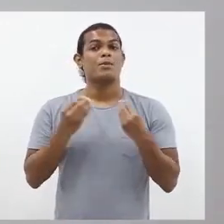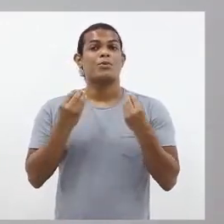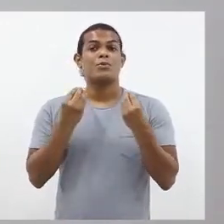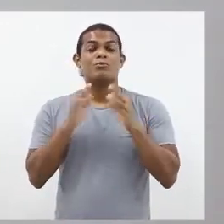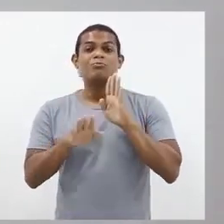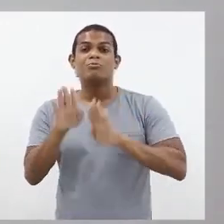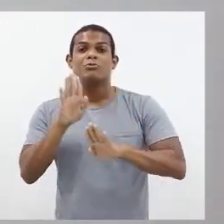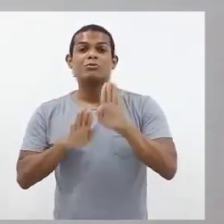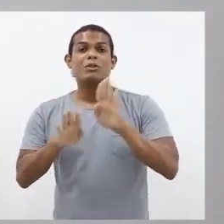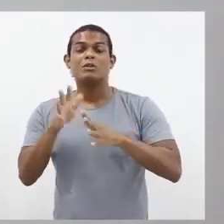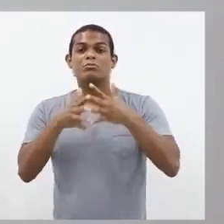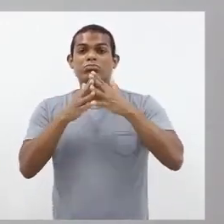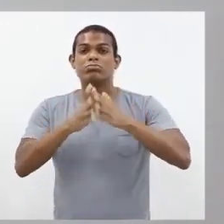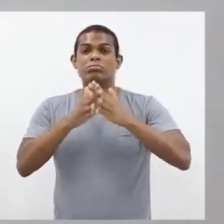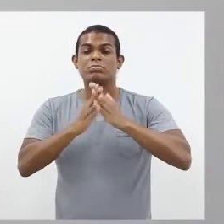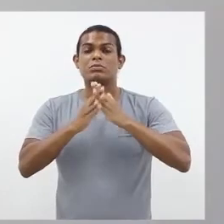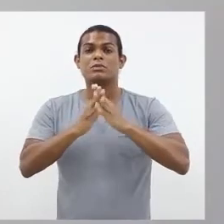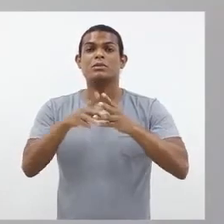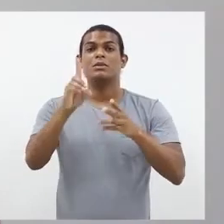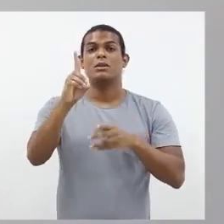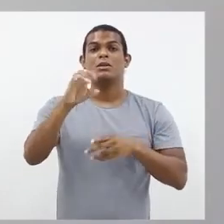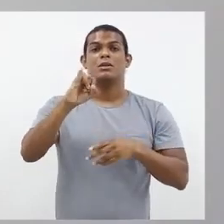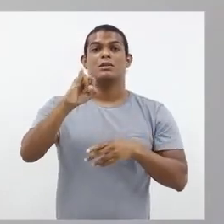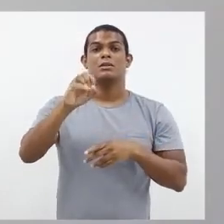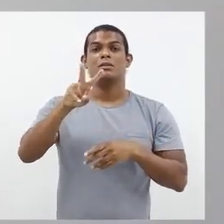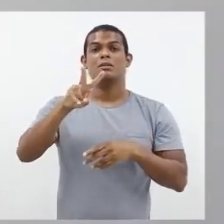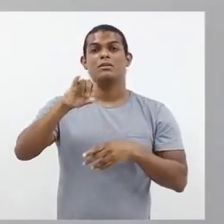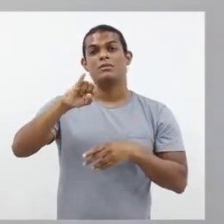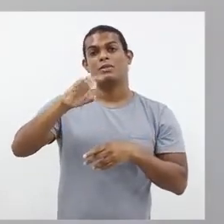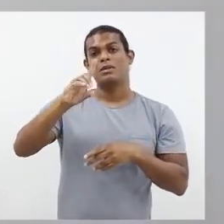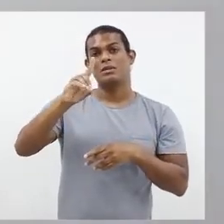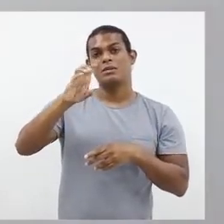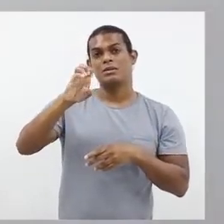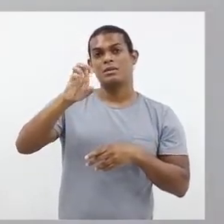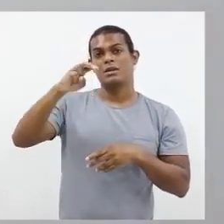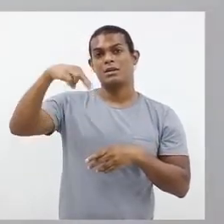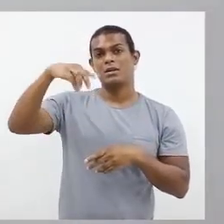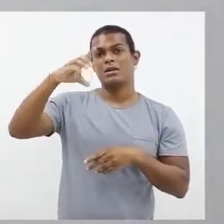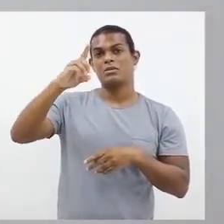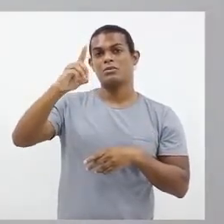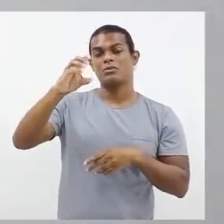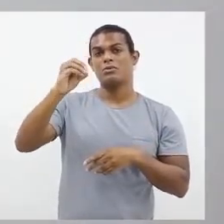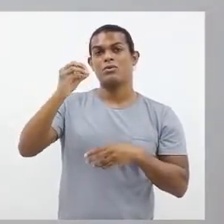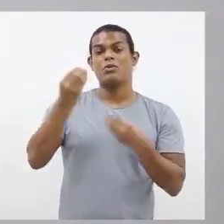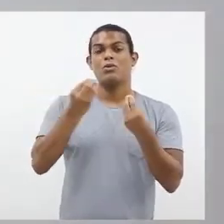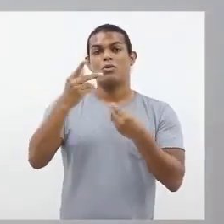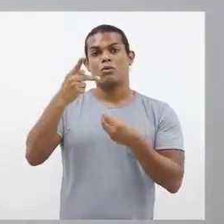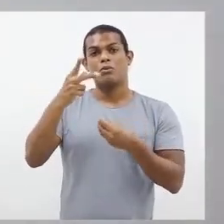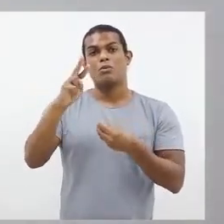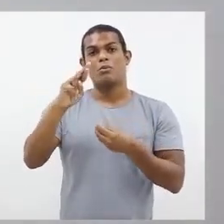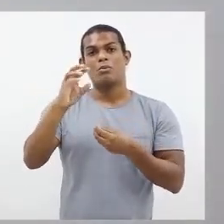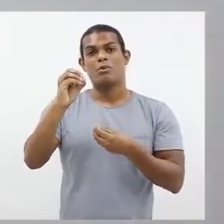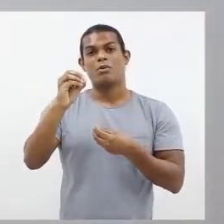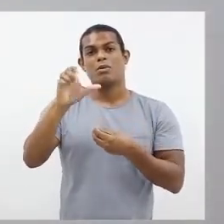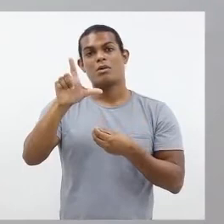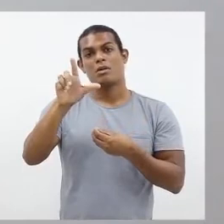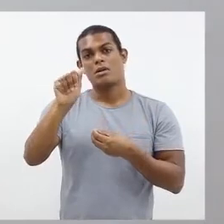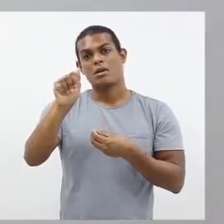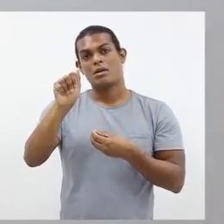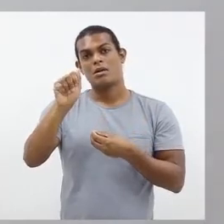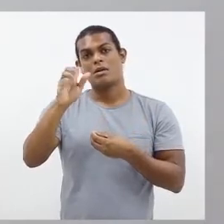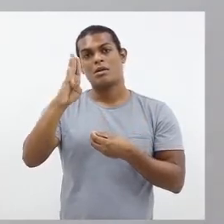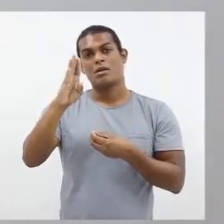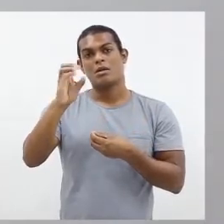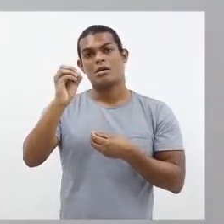com prolabore. Lá na nossa apostila tem uma explicação bem direitinho da separação. Prolabore, ele é